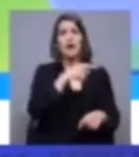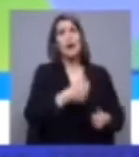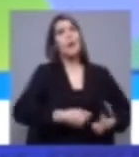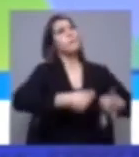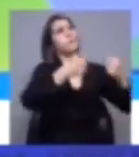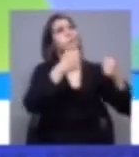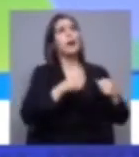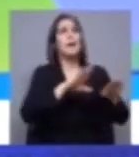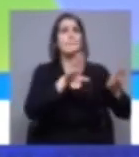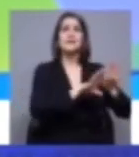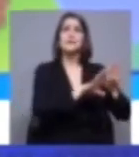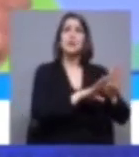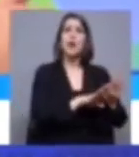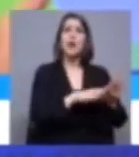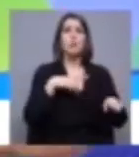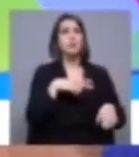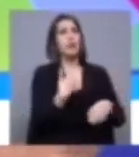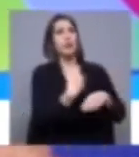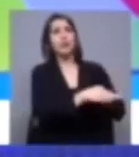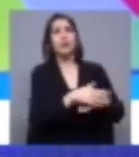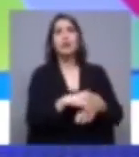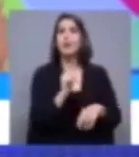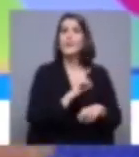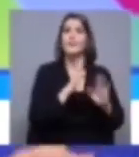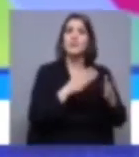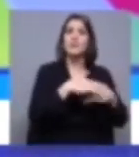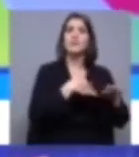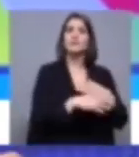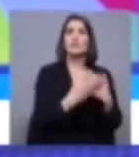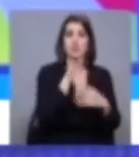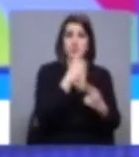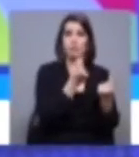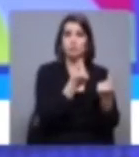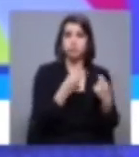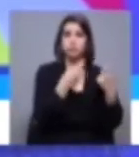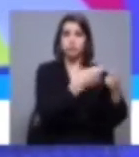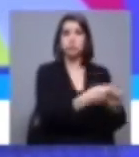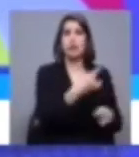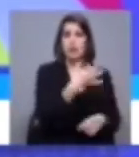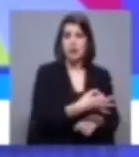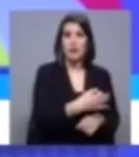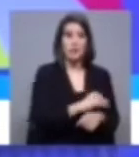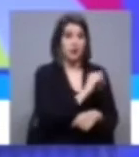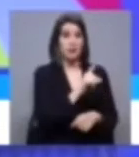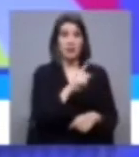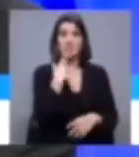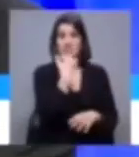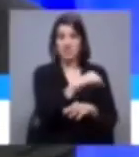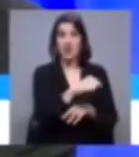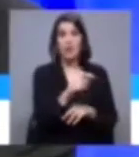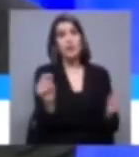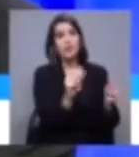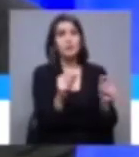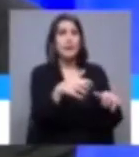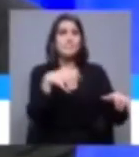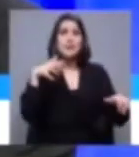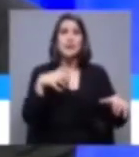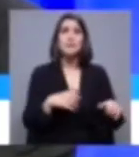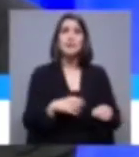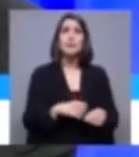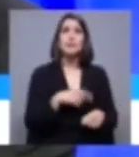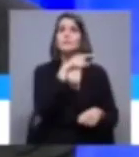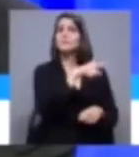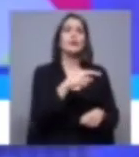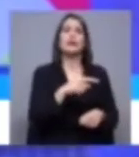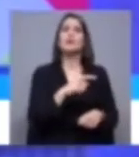da política. Uma coisa que temos que fazer, se houver dinheiro emprego na TAP, coisa que a Iniciativa Liberal recusou, era discutir no Parlamento. E a Iniciativa Liberal não